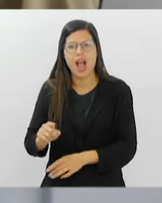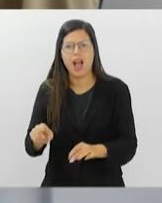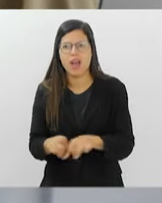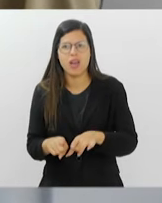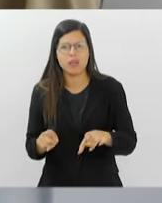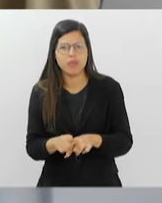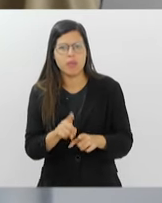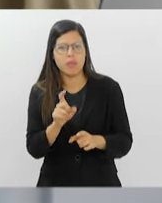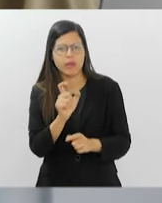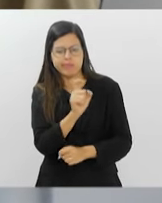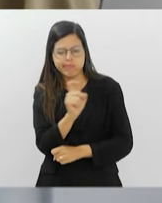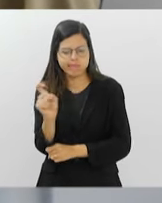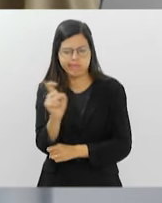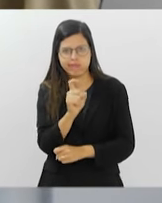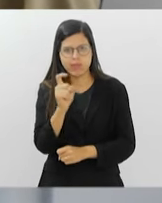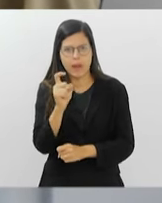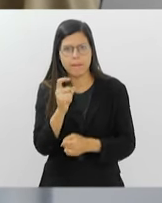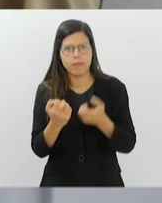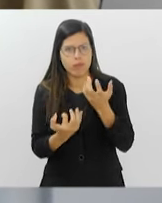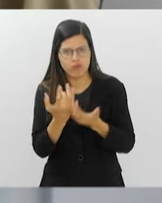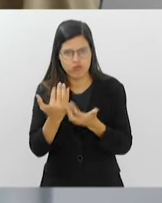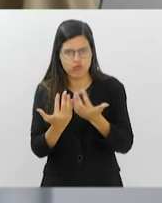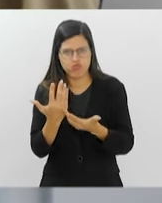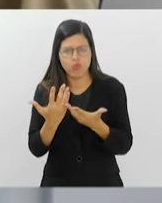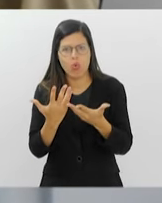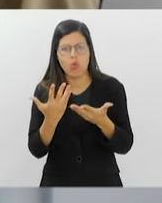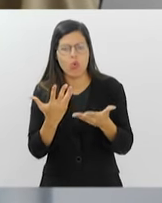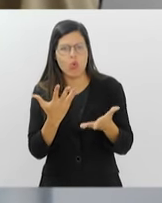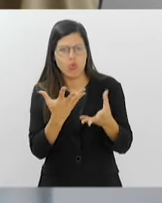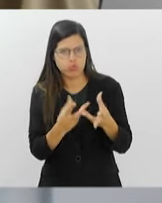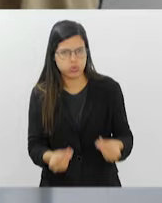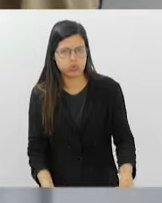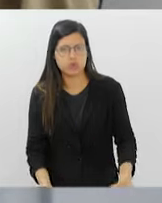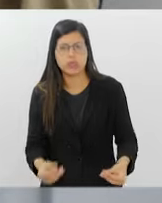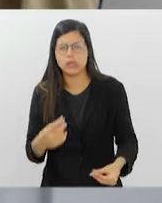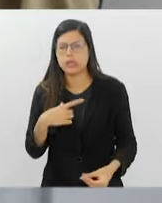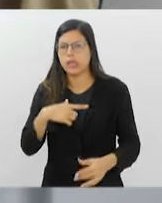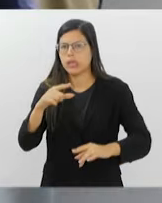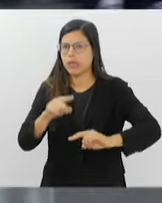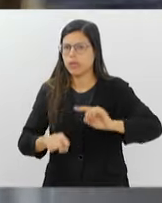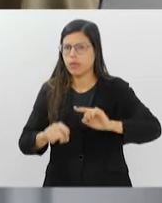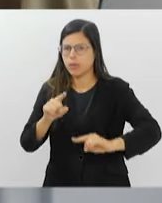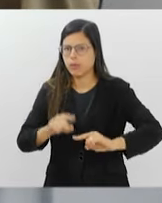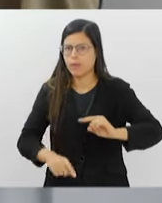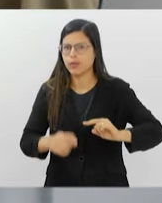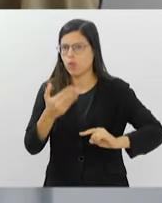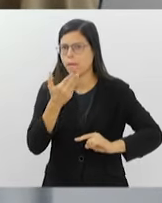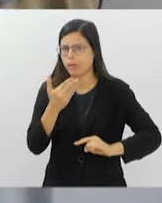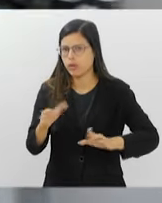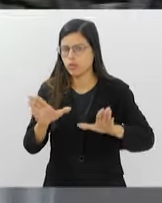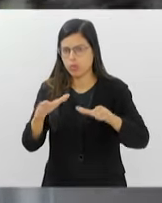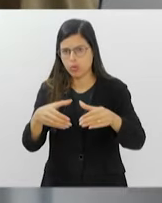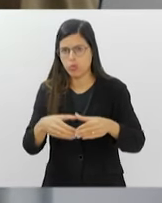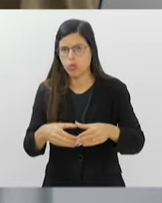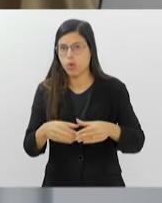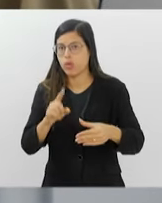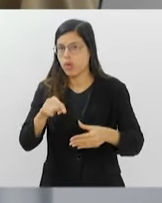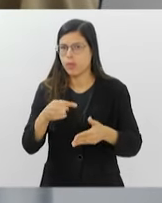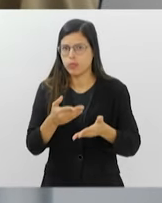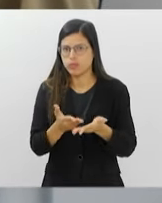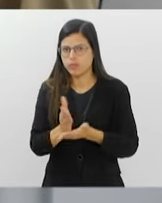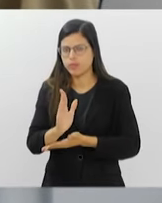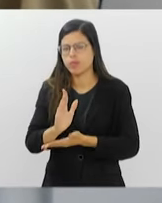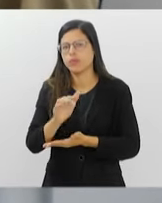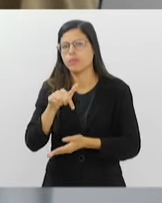detetores existem existem ali vários equipamentos exigidos pela Corporação depois que é aprovado o projeto contra